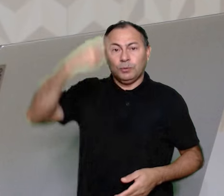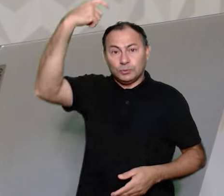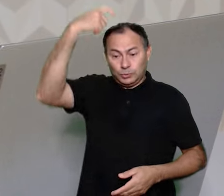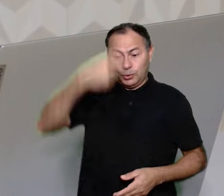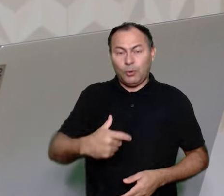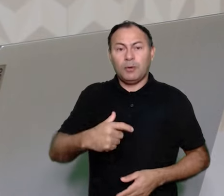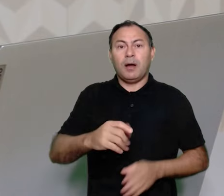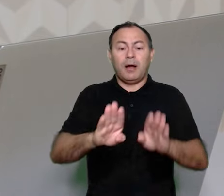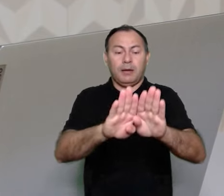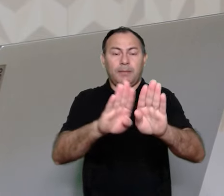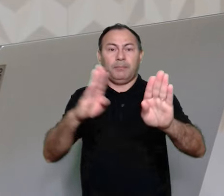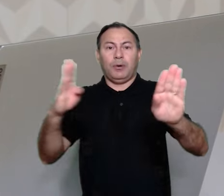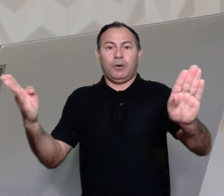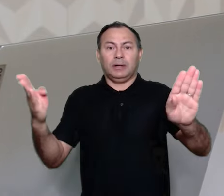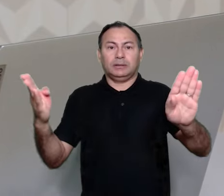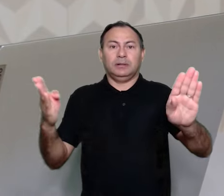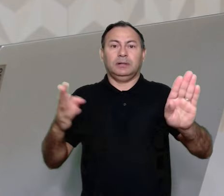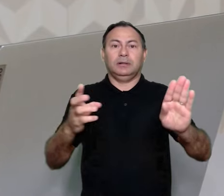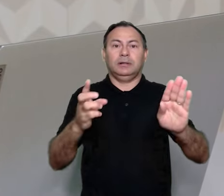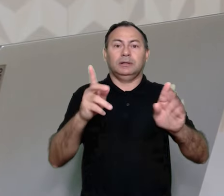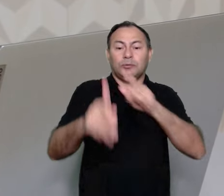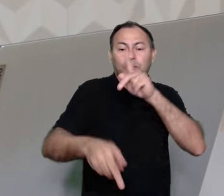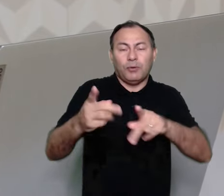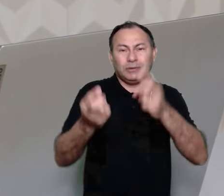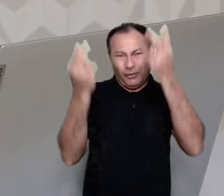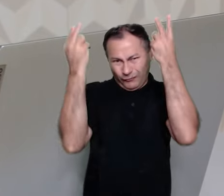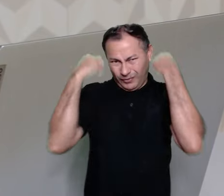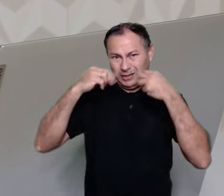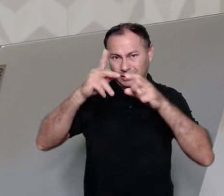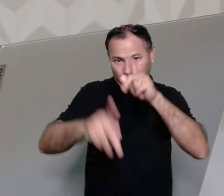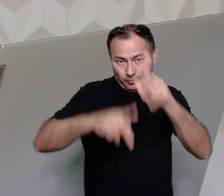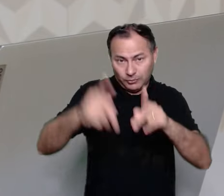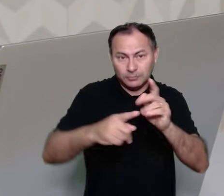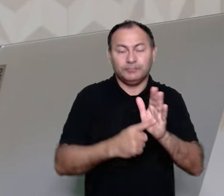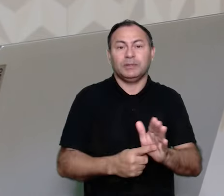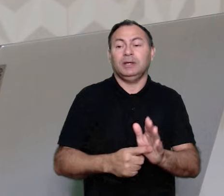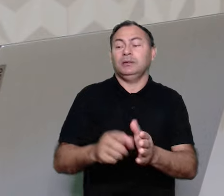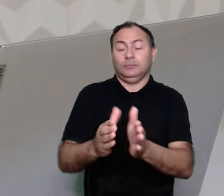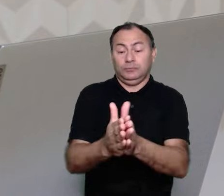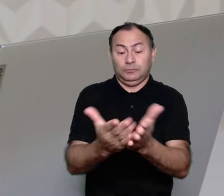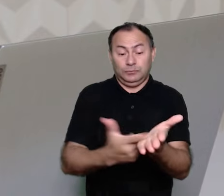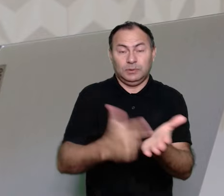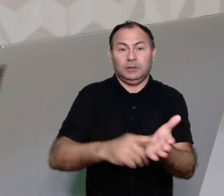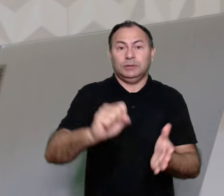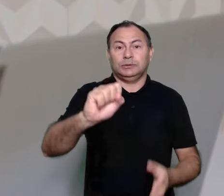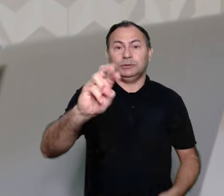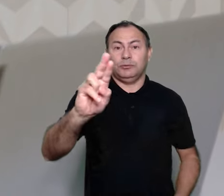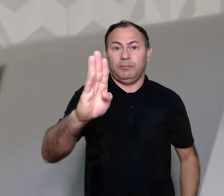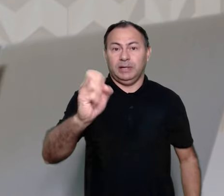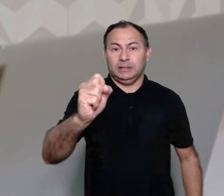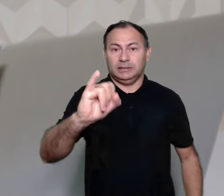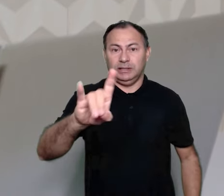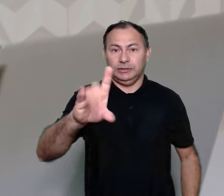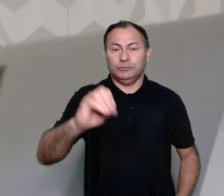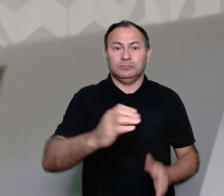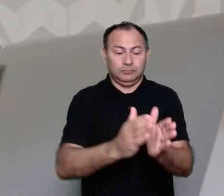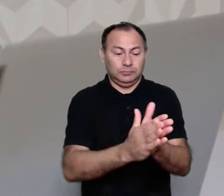eu sou a porta das ovelhas, né? E aqui no subsídio, na